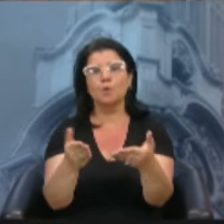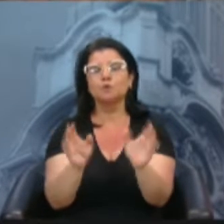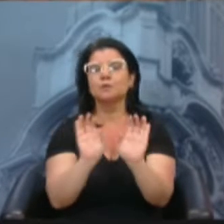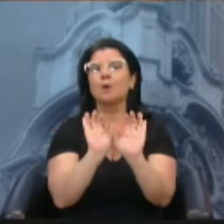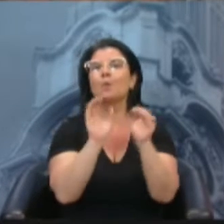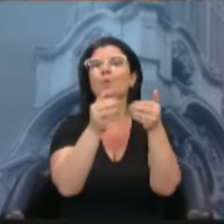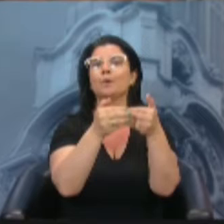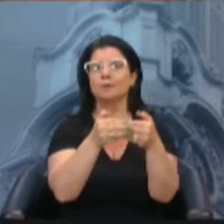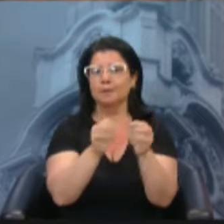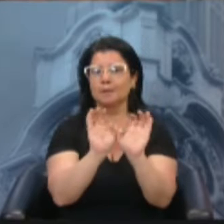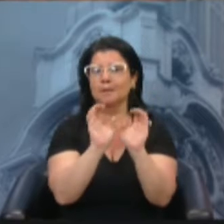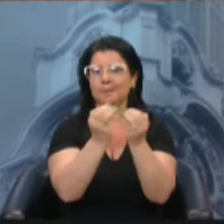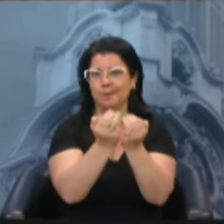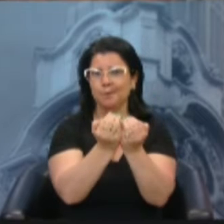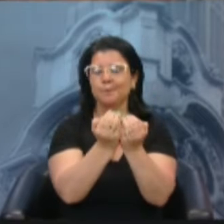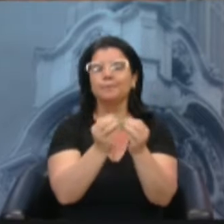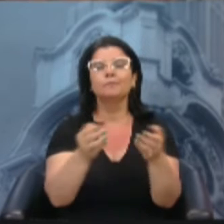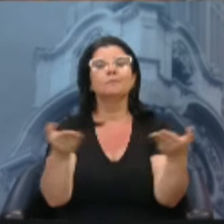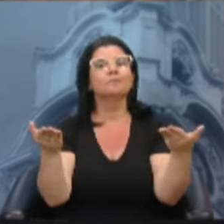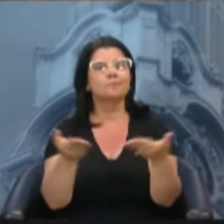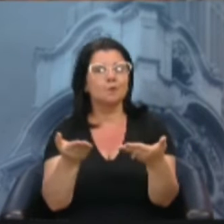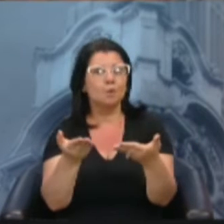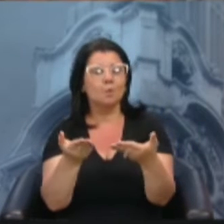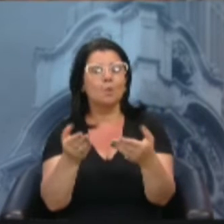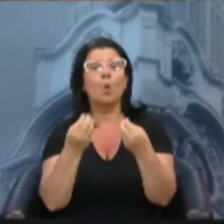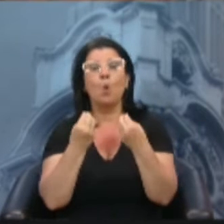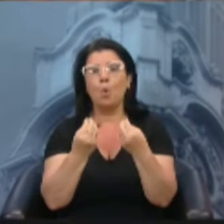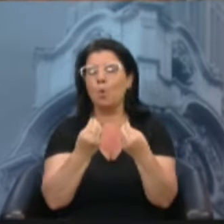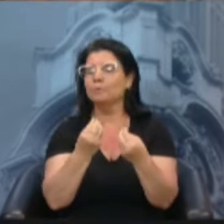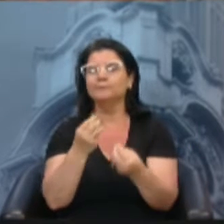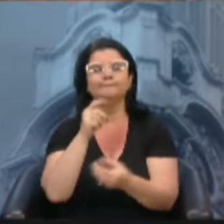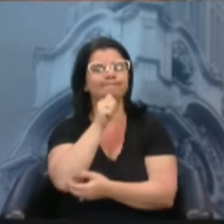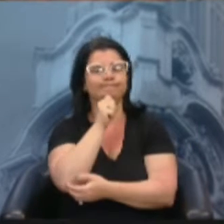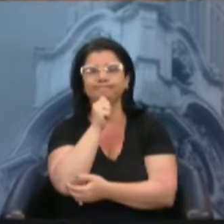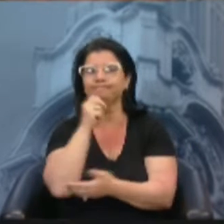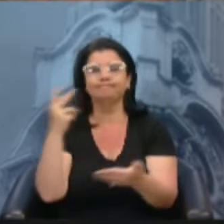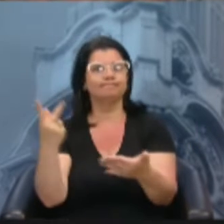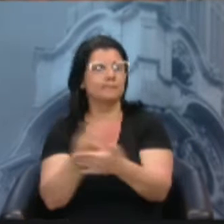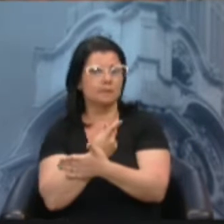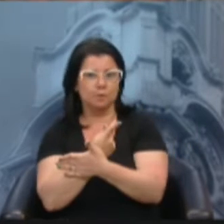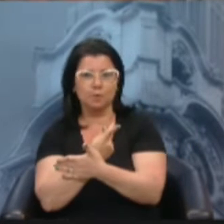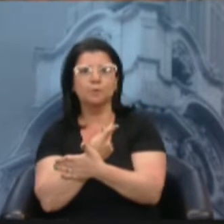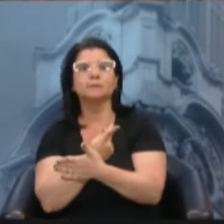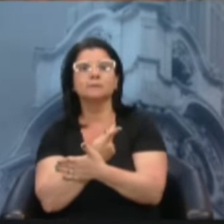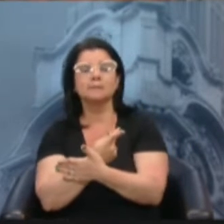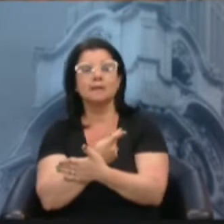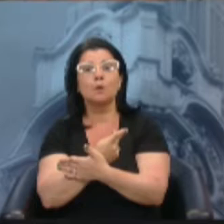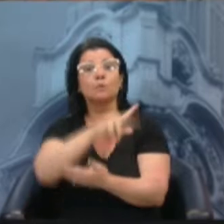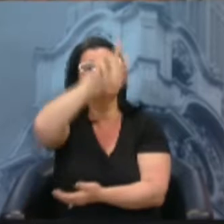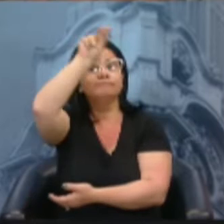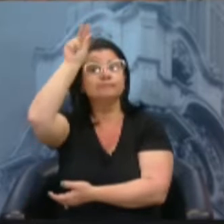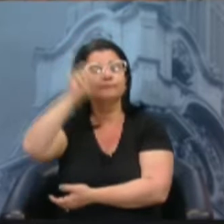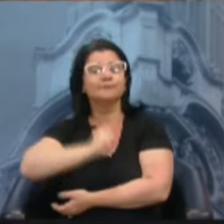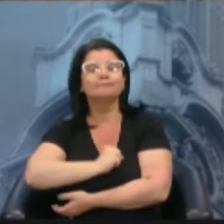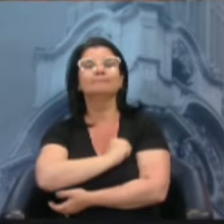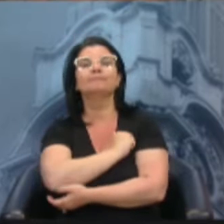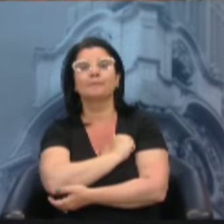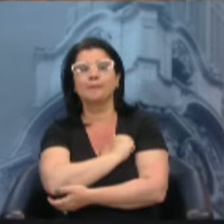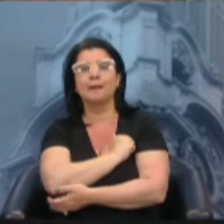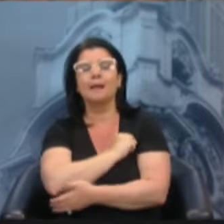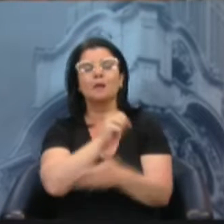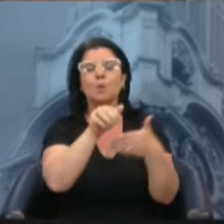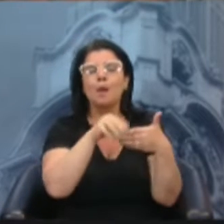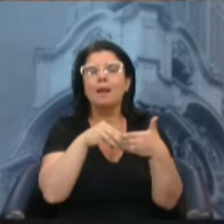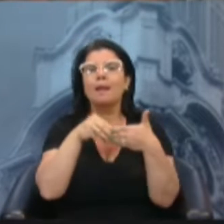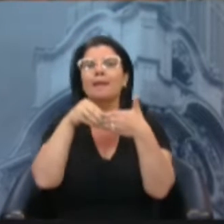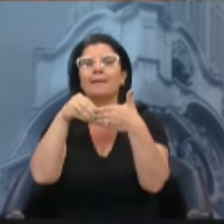Olímpico. Como isso, né, ao longo dos anos não se viabilizou, né, o prefeito Sebastião Melo, né, liderando todo